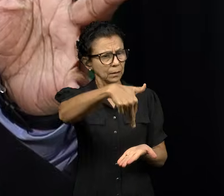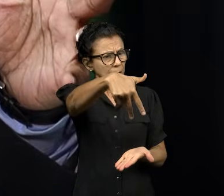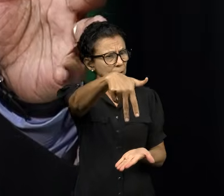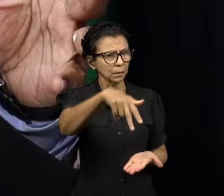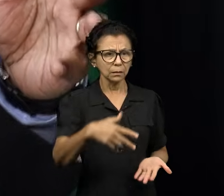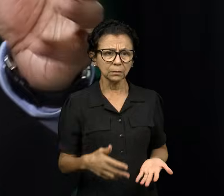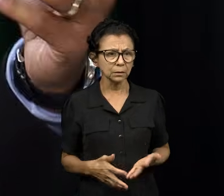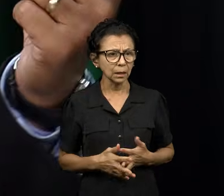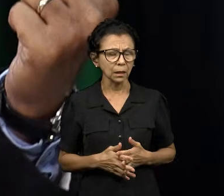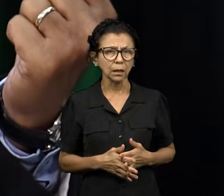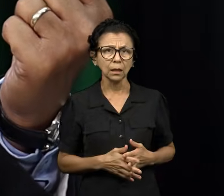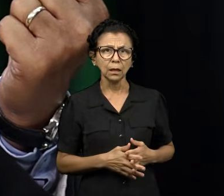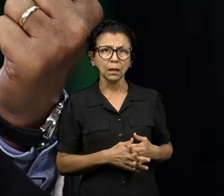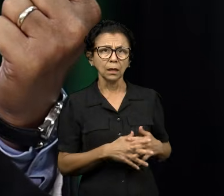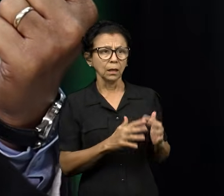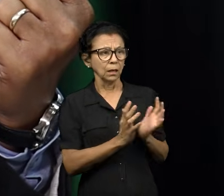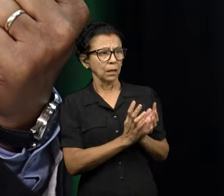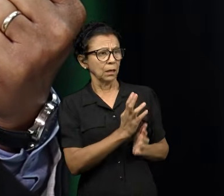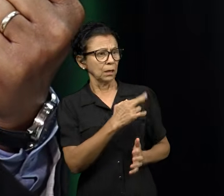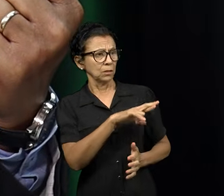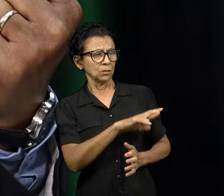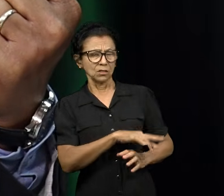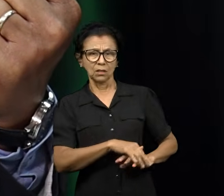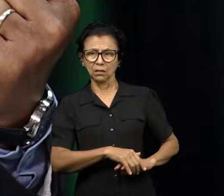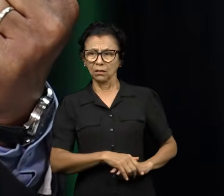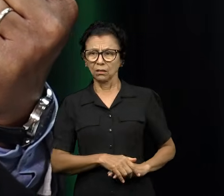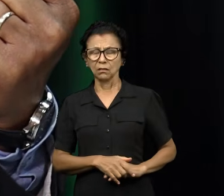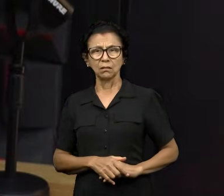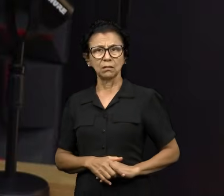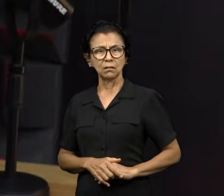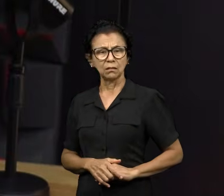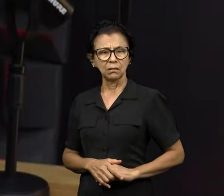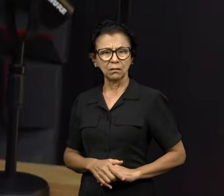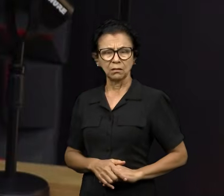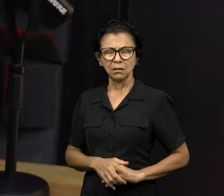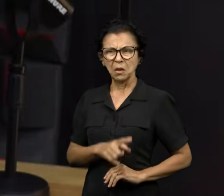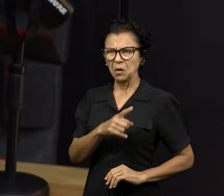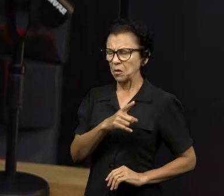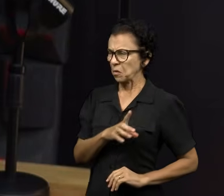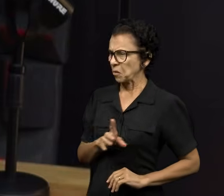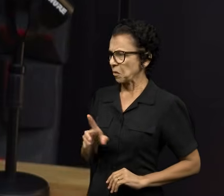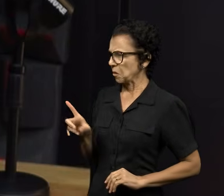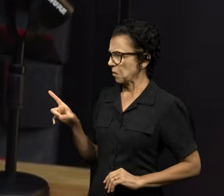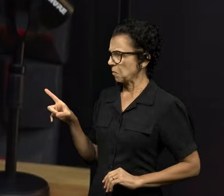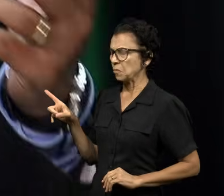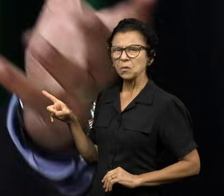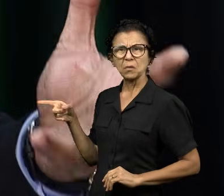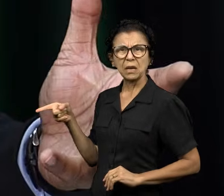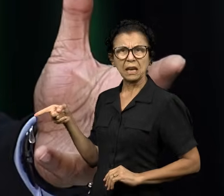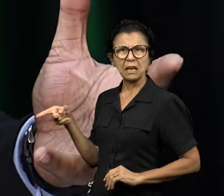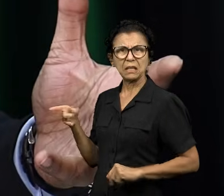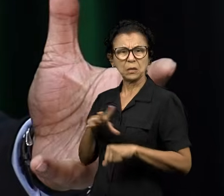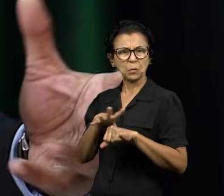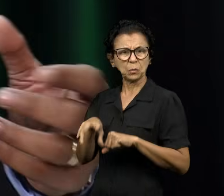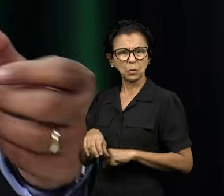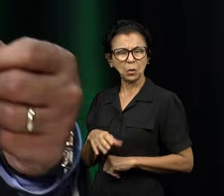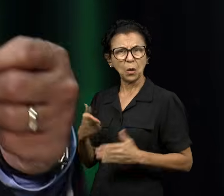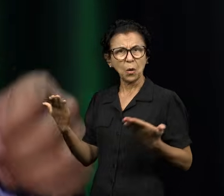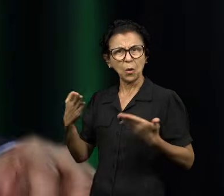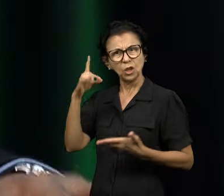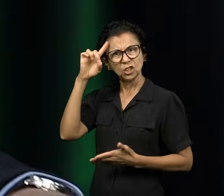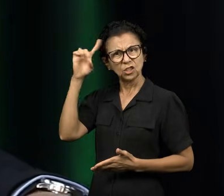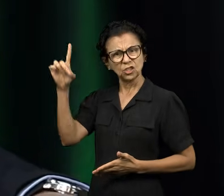e anda. Eles repreenderam o paralítico. Porque era sábado. Porque era sábado. Eles estavam apegados à